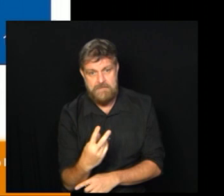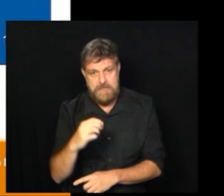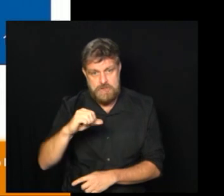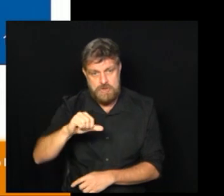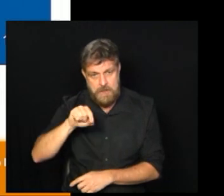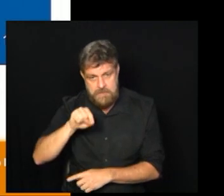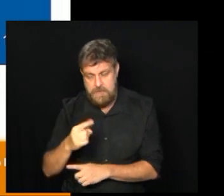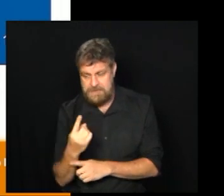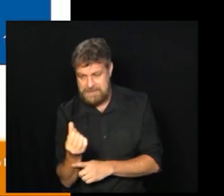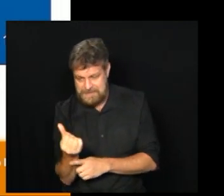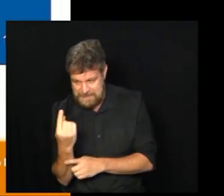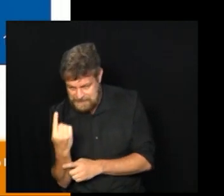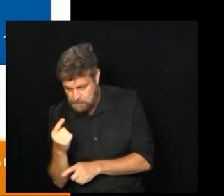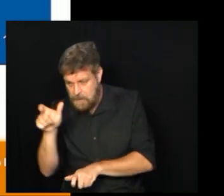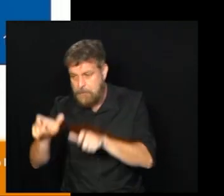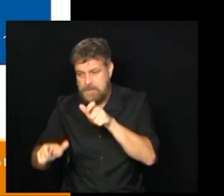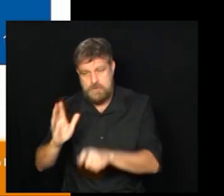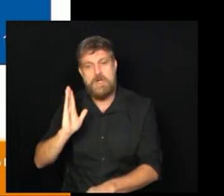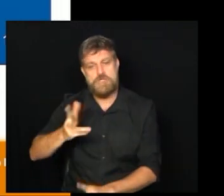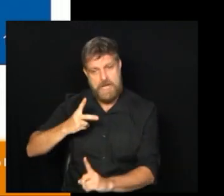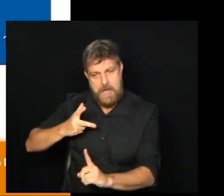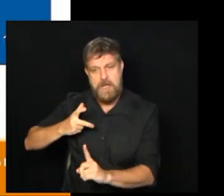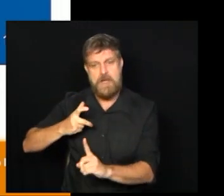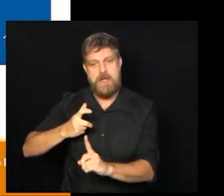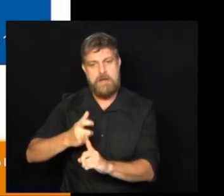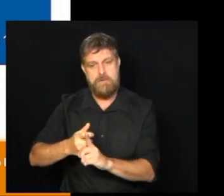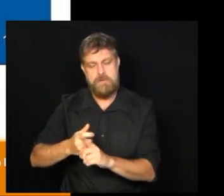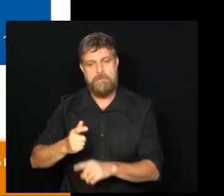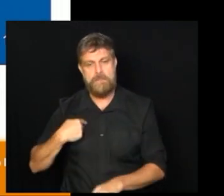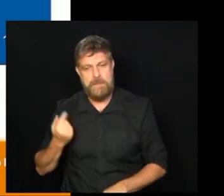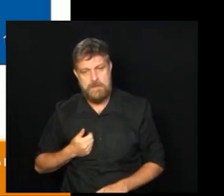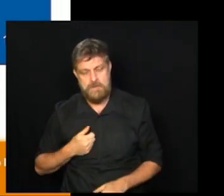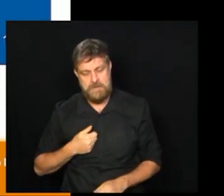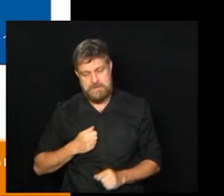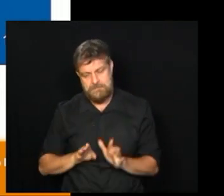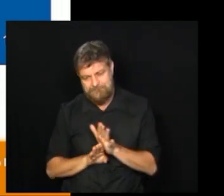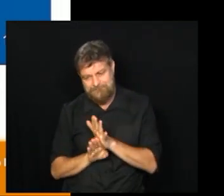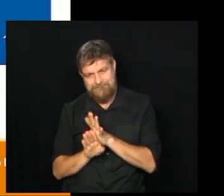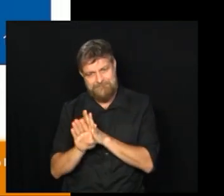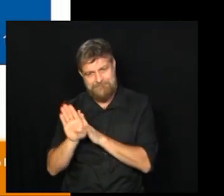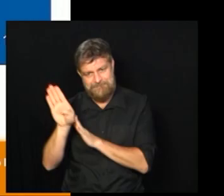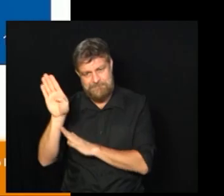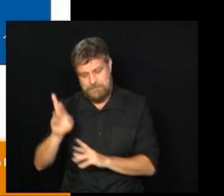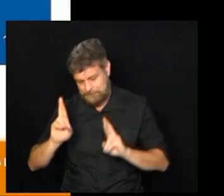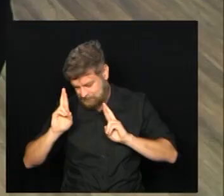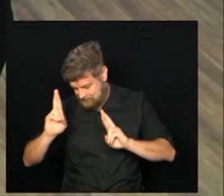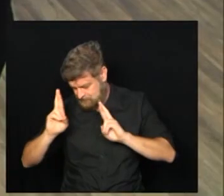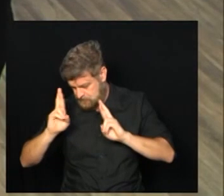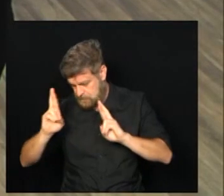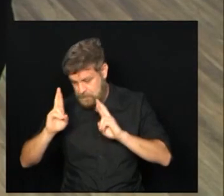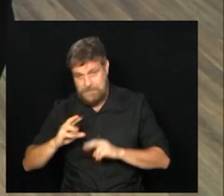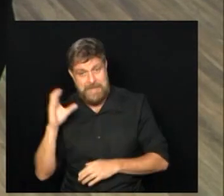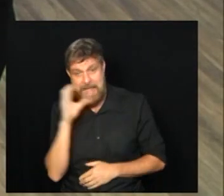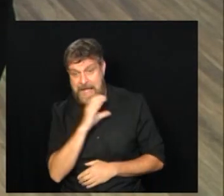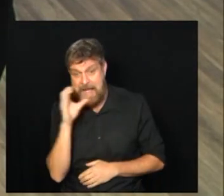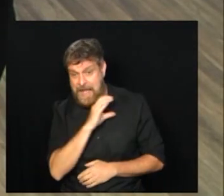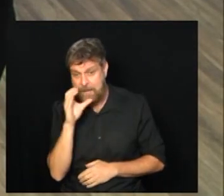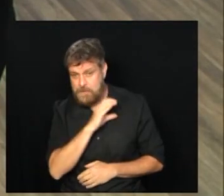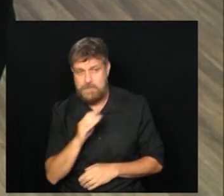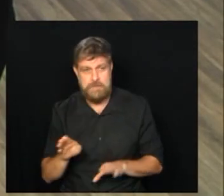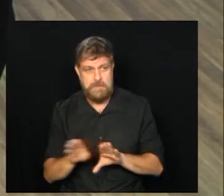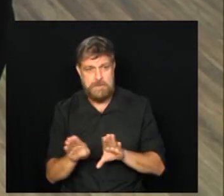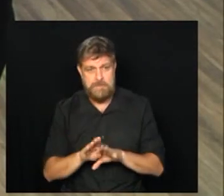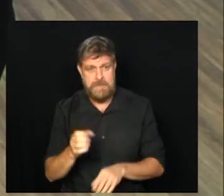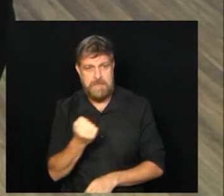29.161 moradores aqui da cidade de Campinas. A gente continua no avanço da vacinação. E torcendo para o quanto antes, né? Principalmente